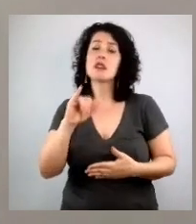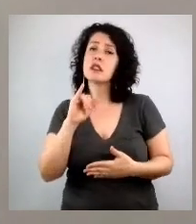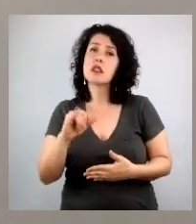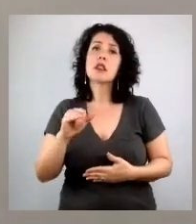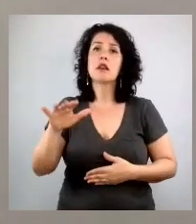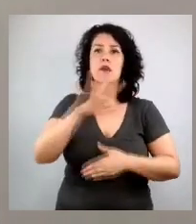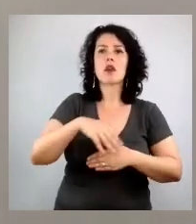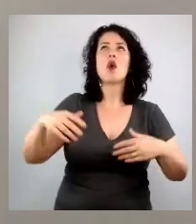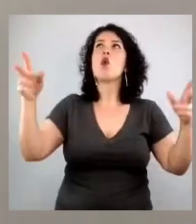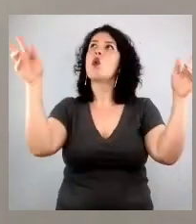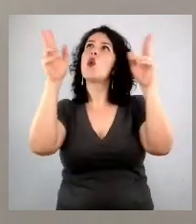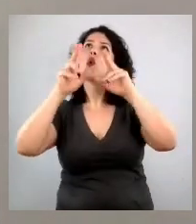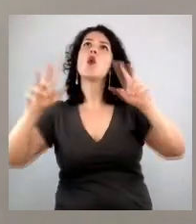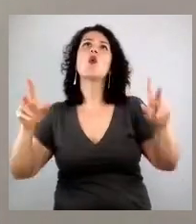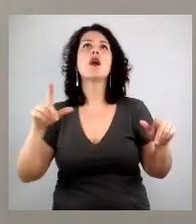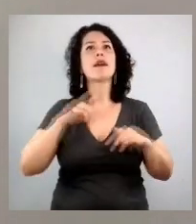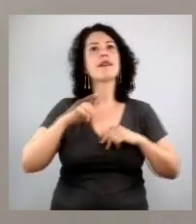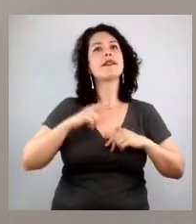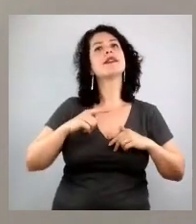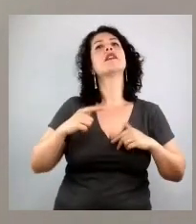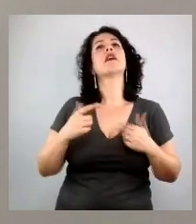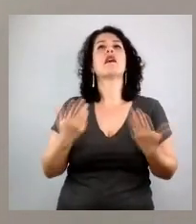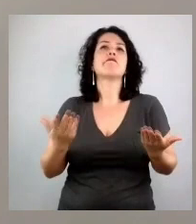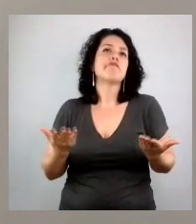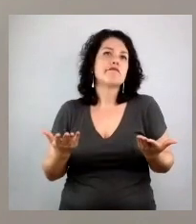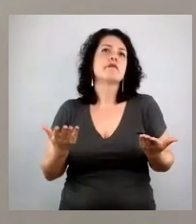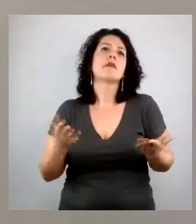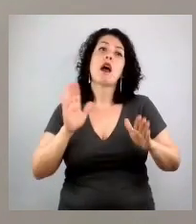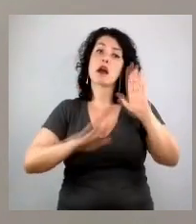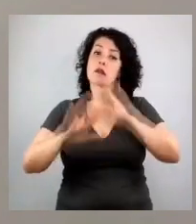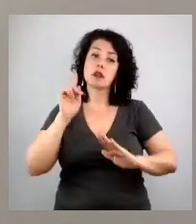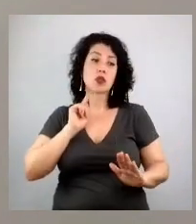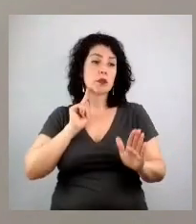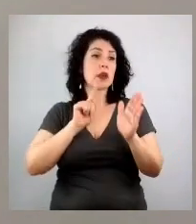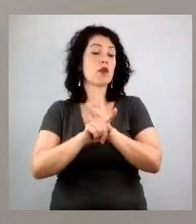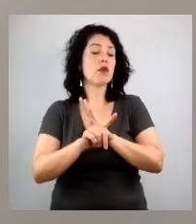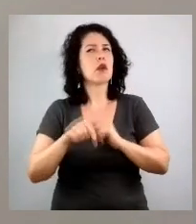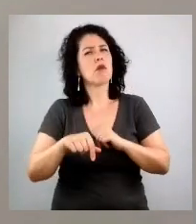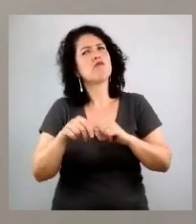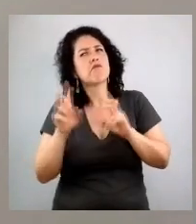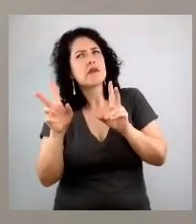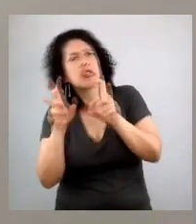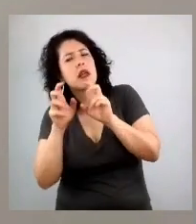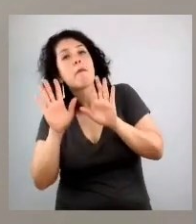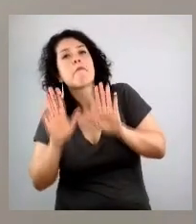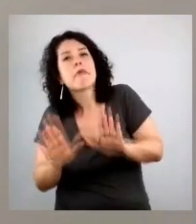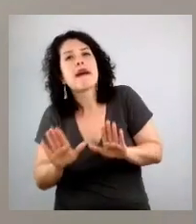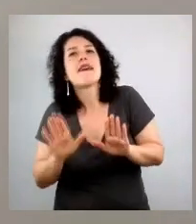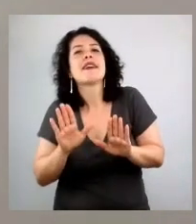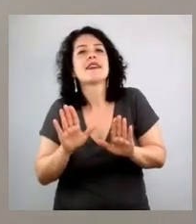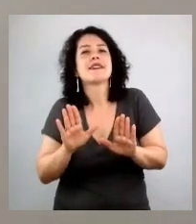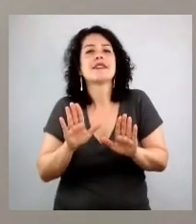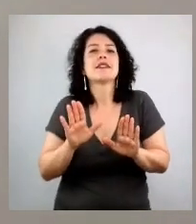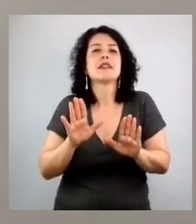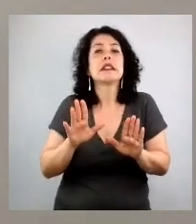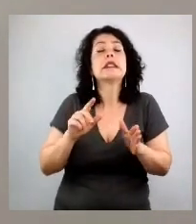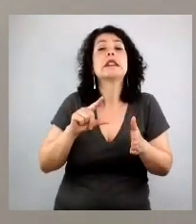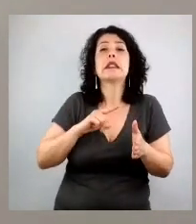nem pergunto, porque quando é arejado ou quando não, a gente consegue perceber. Mas tem outros sentidos que a gente